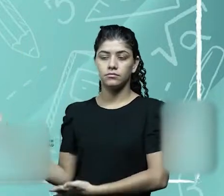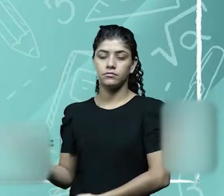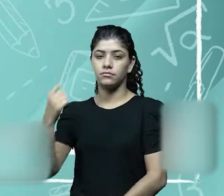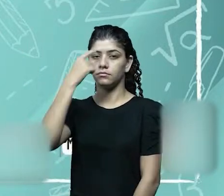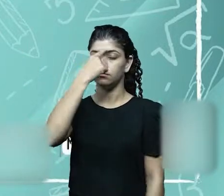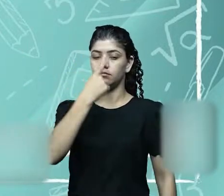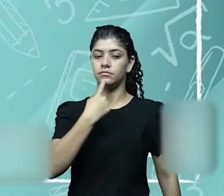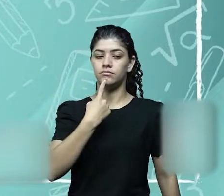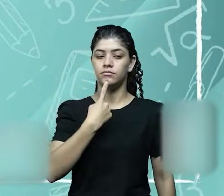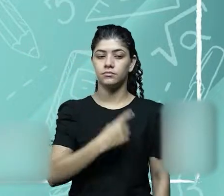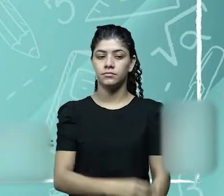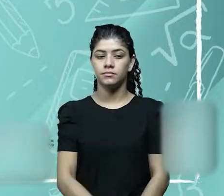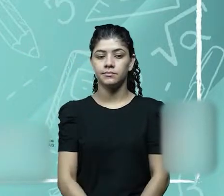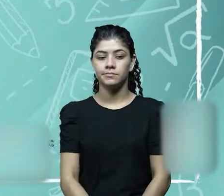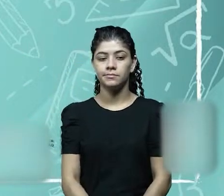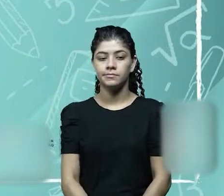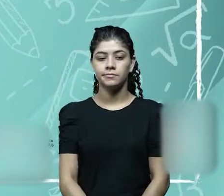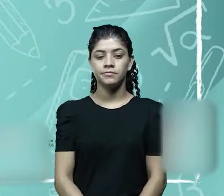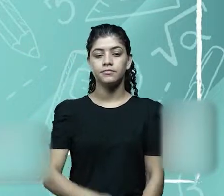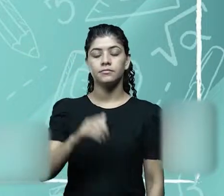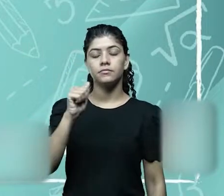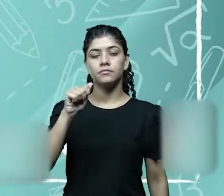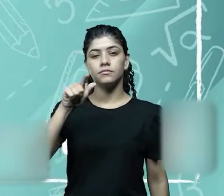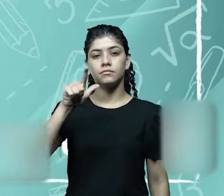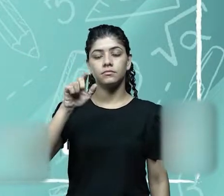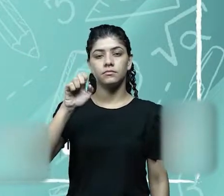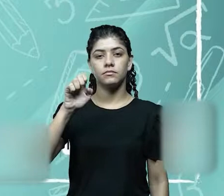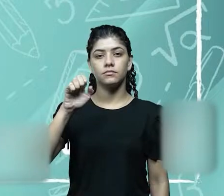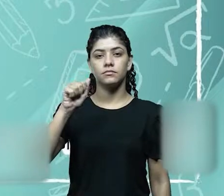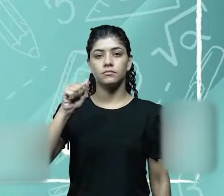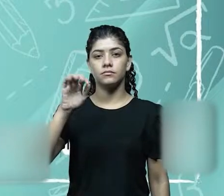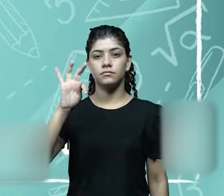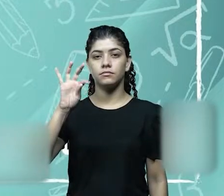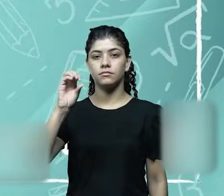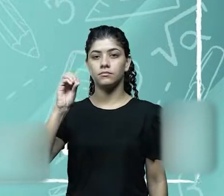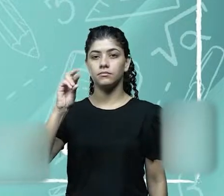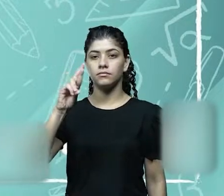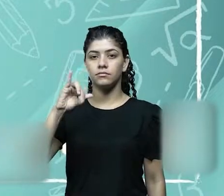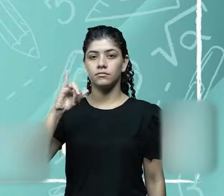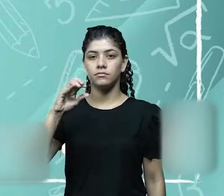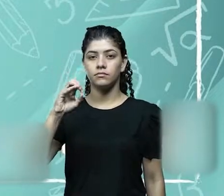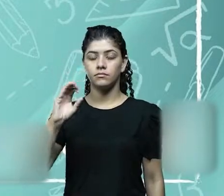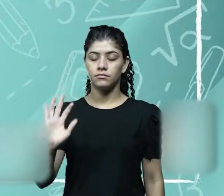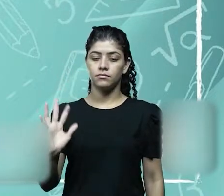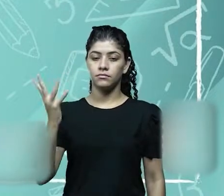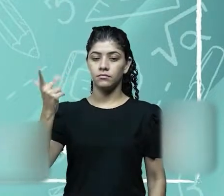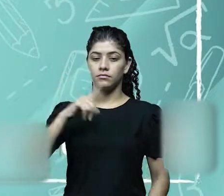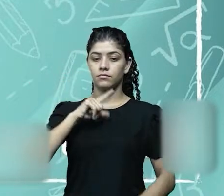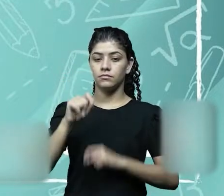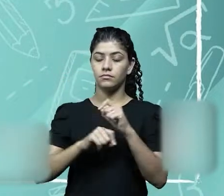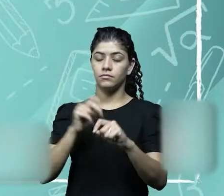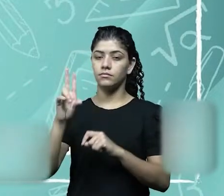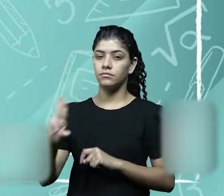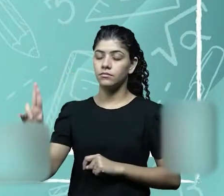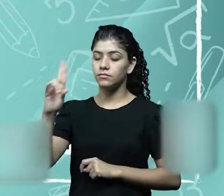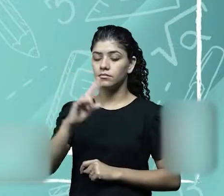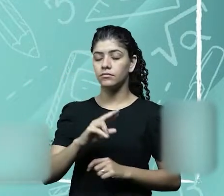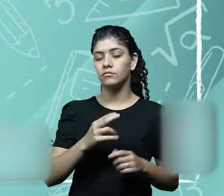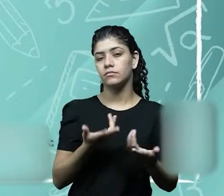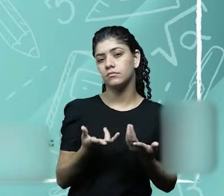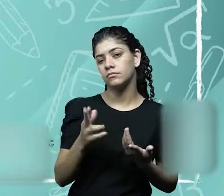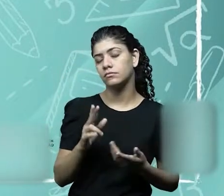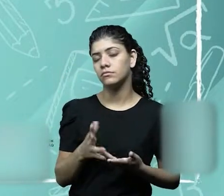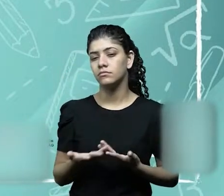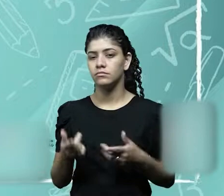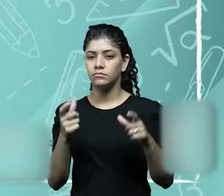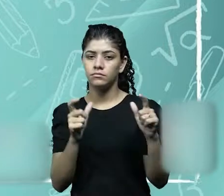erro sistemático, tá, onde um erro aleatório ele ocorre pelo erro de uso, de